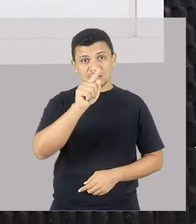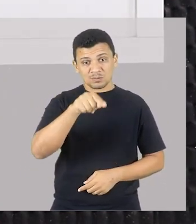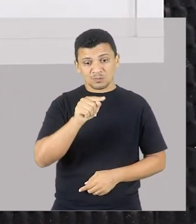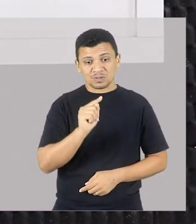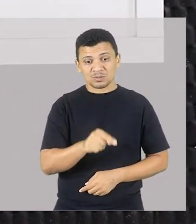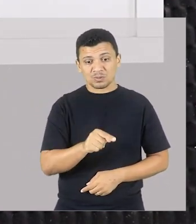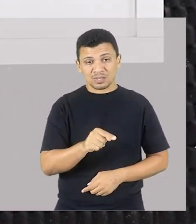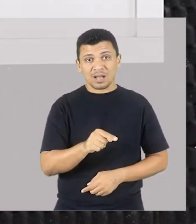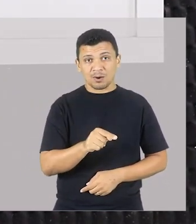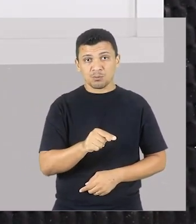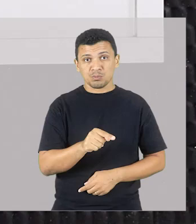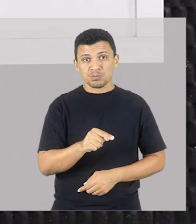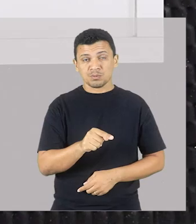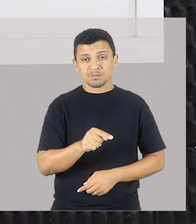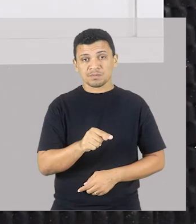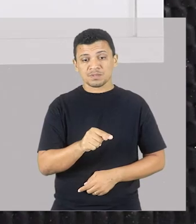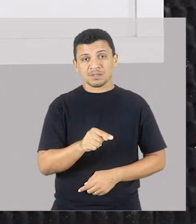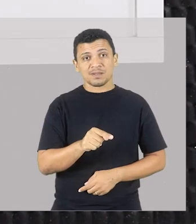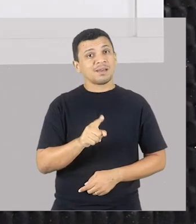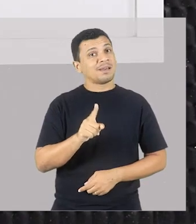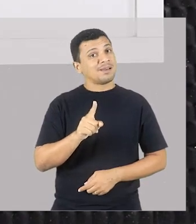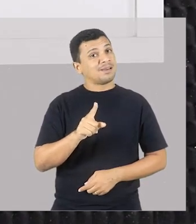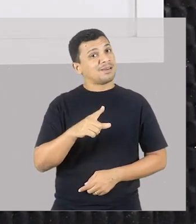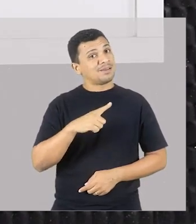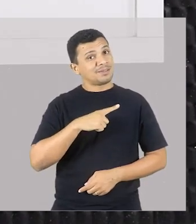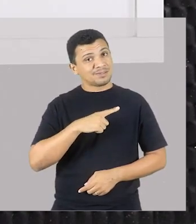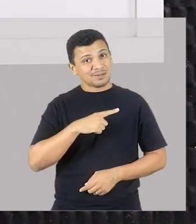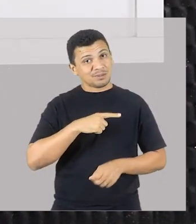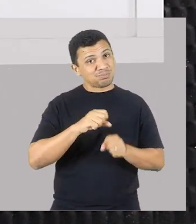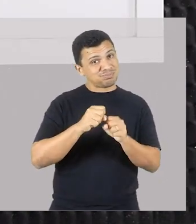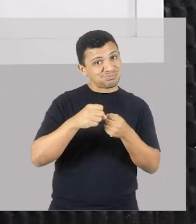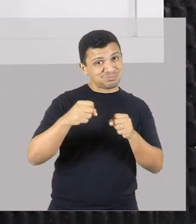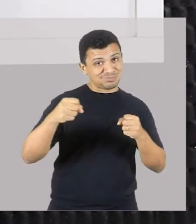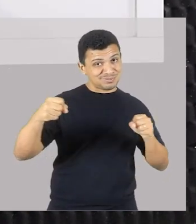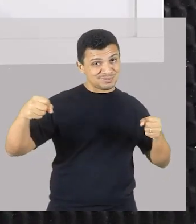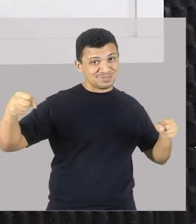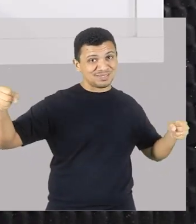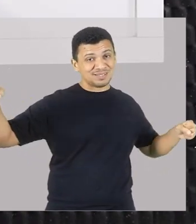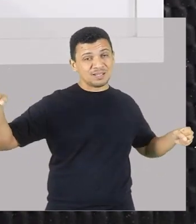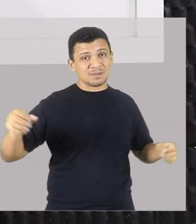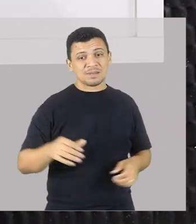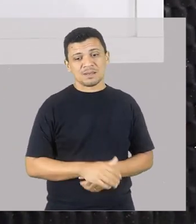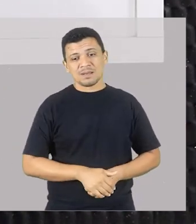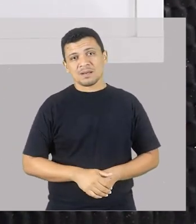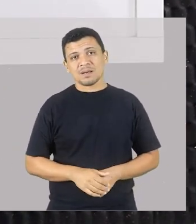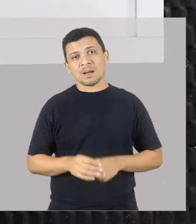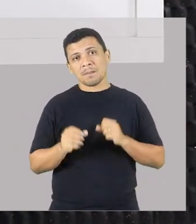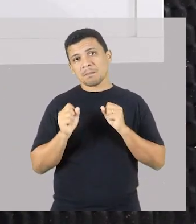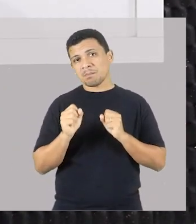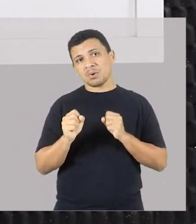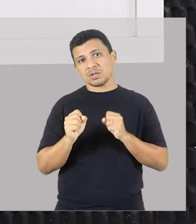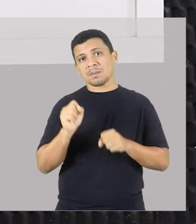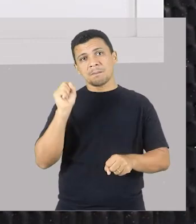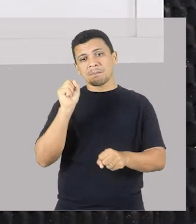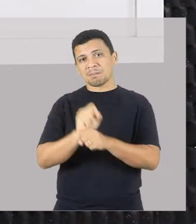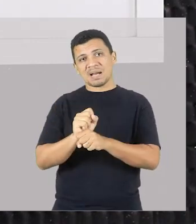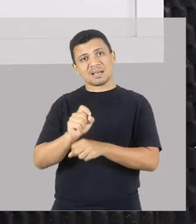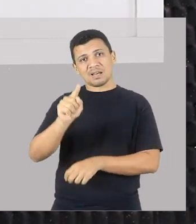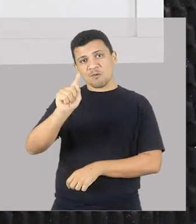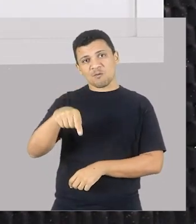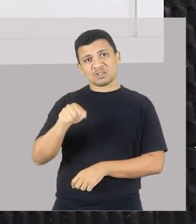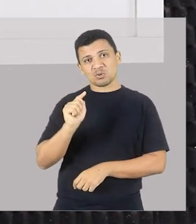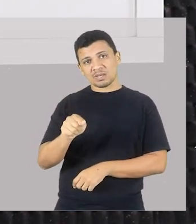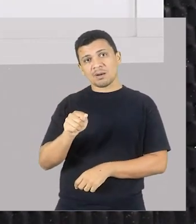vocês calcular quanto é 24 fatorial é um número muito grande, né? Mas você pode até parar o fatorial. Por exemplo, tem situações